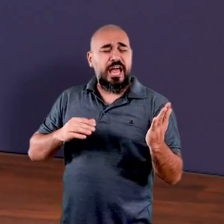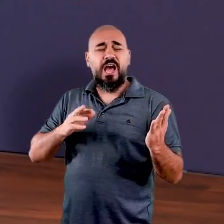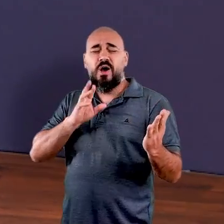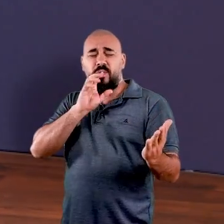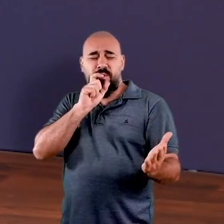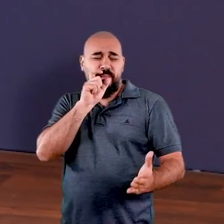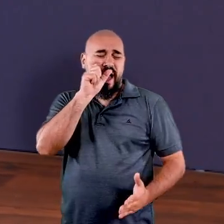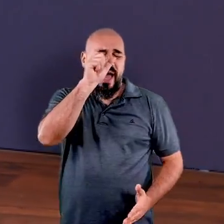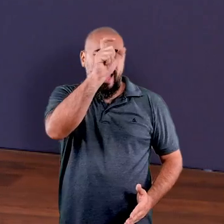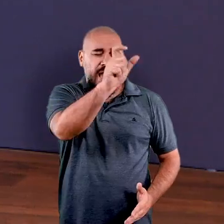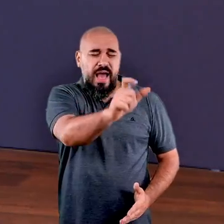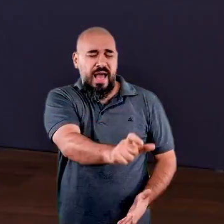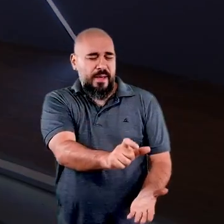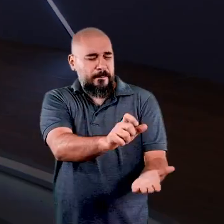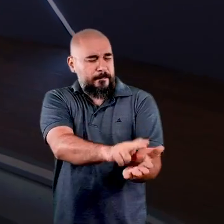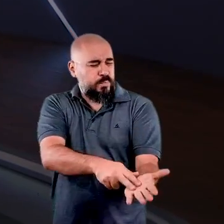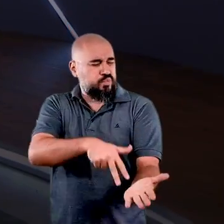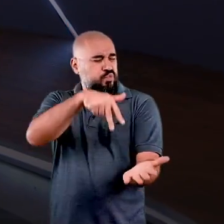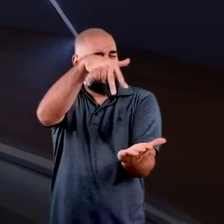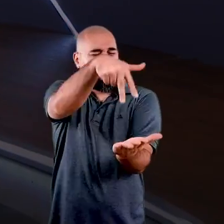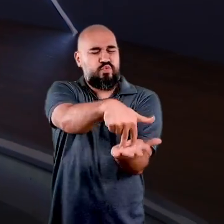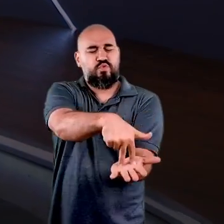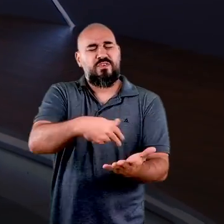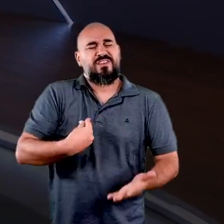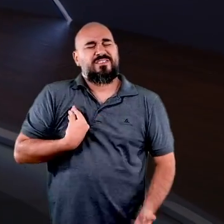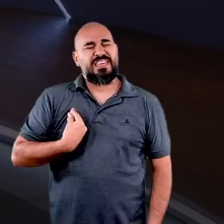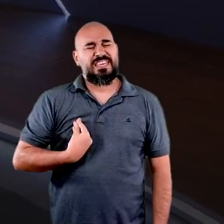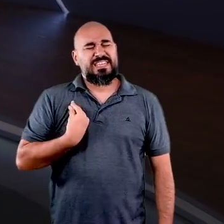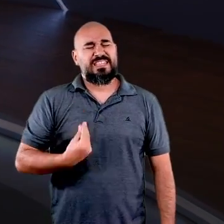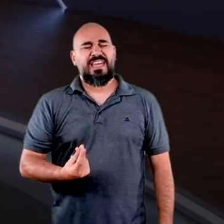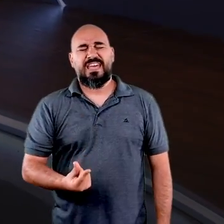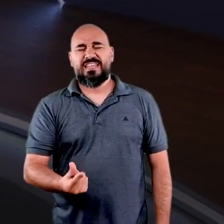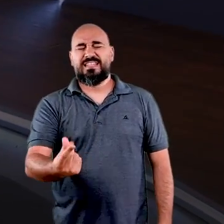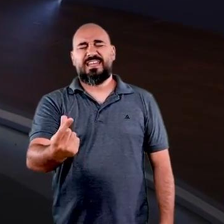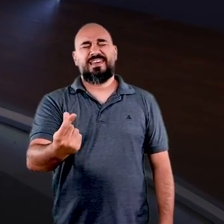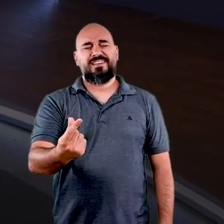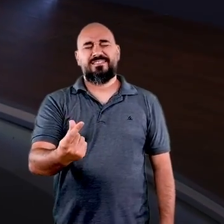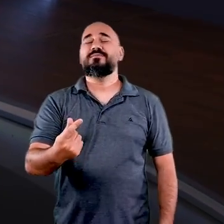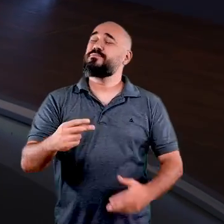Tua boca e será de ressurreição e eternidade para todo aquele que crê.